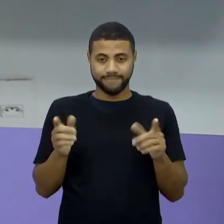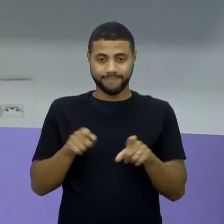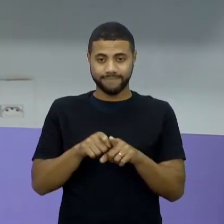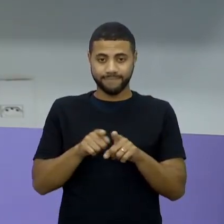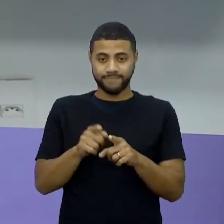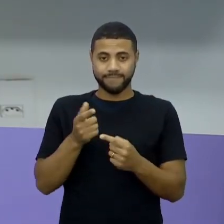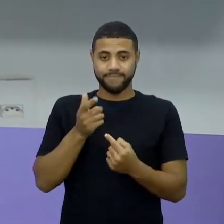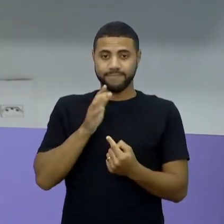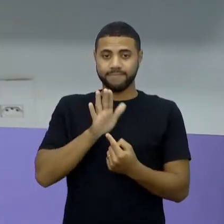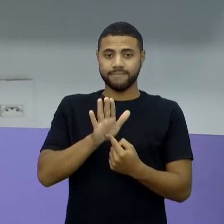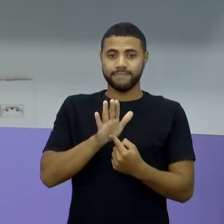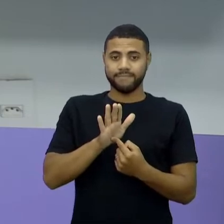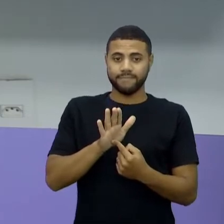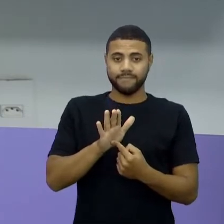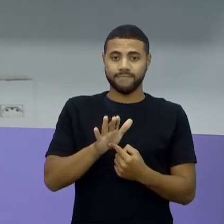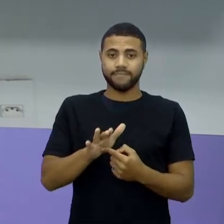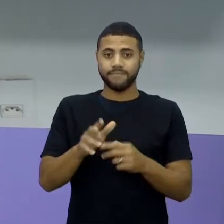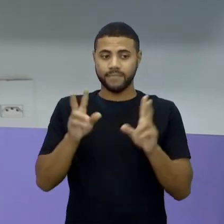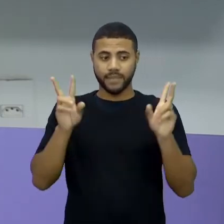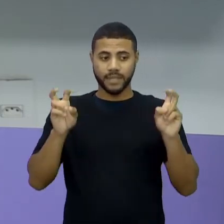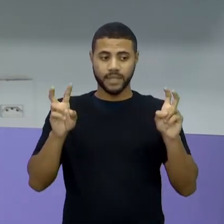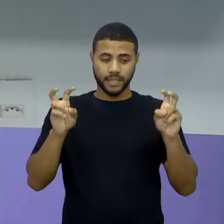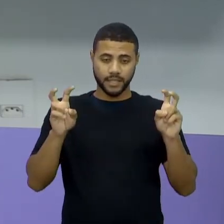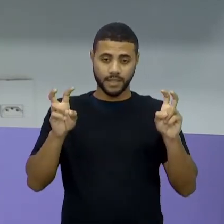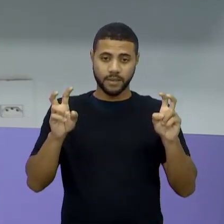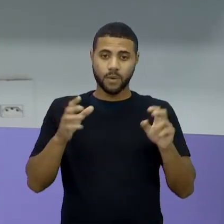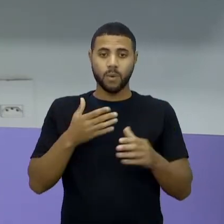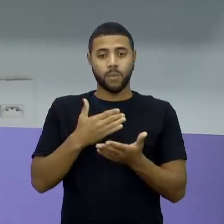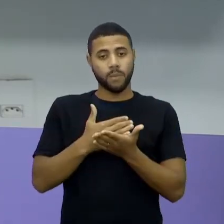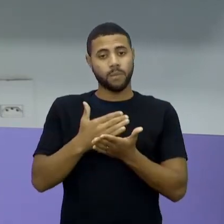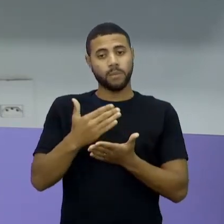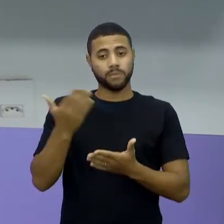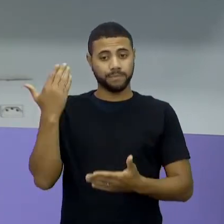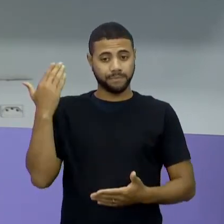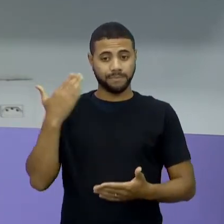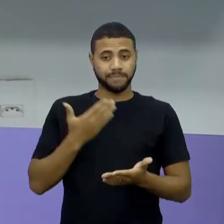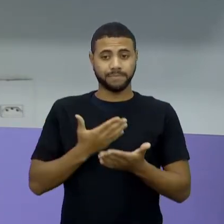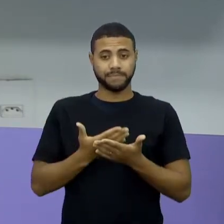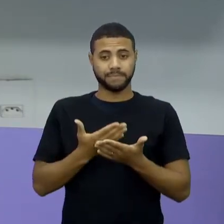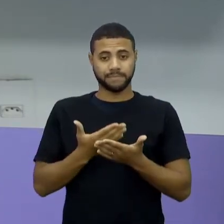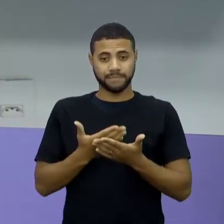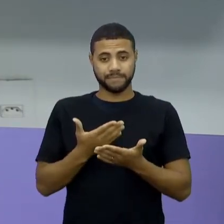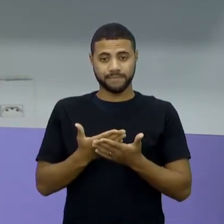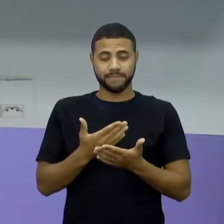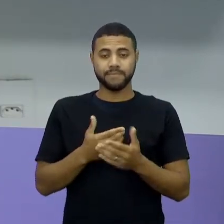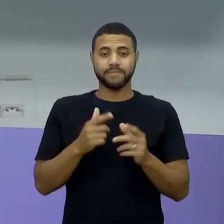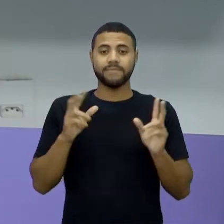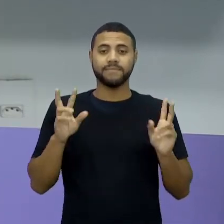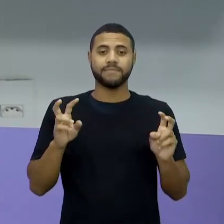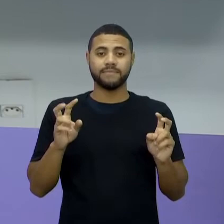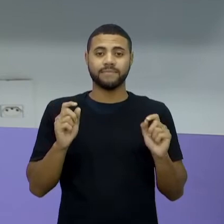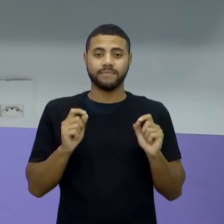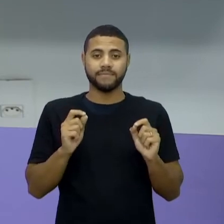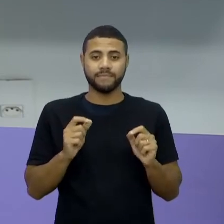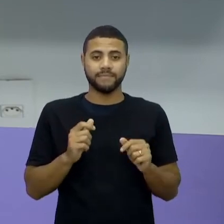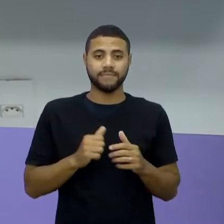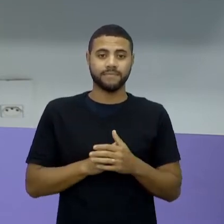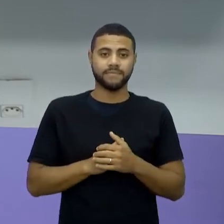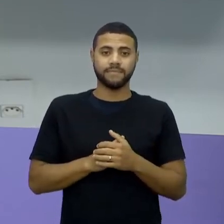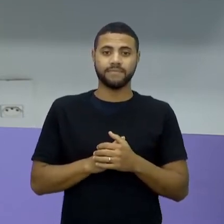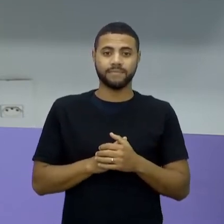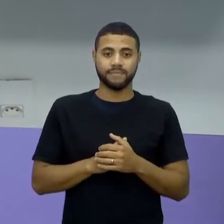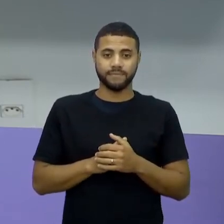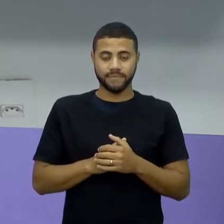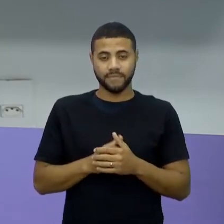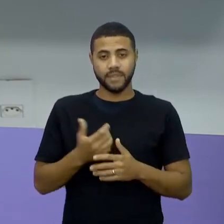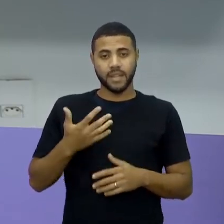dar continuidade a um tema que a gente já começou a tratar na aula anterior, que é essa relação, ou